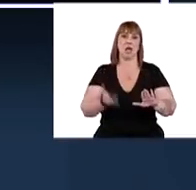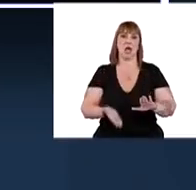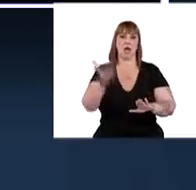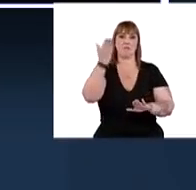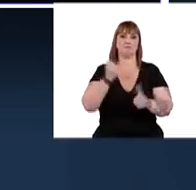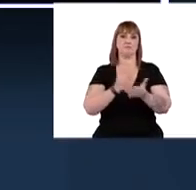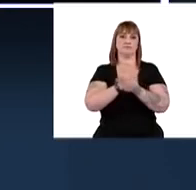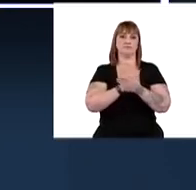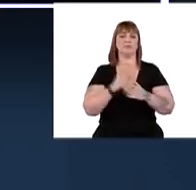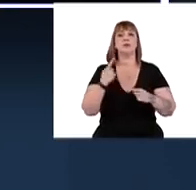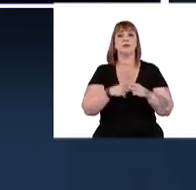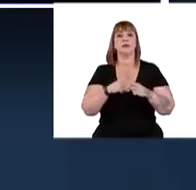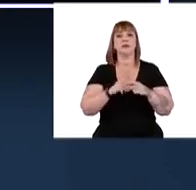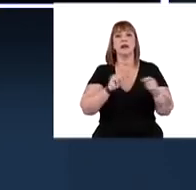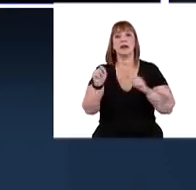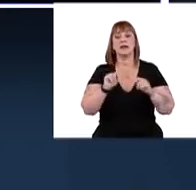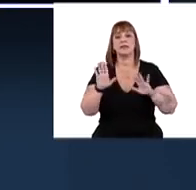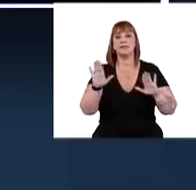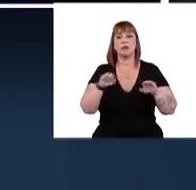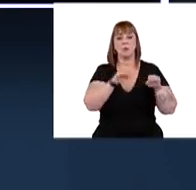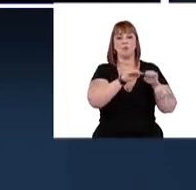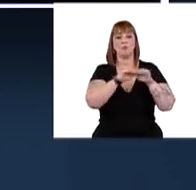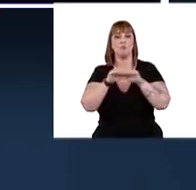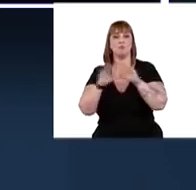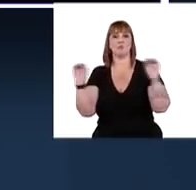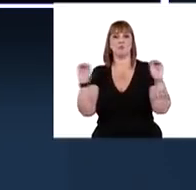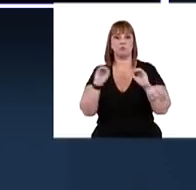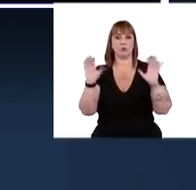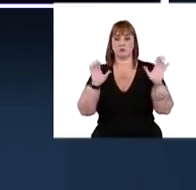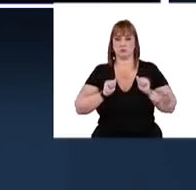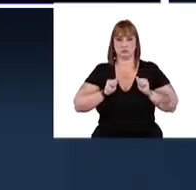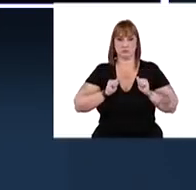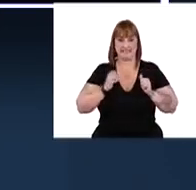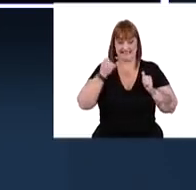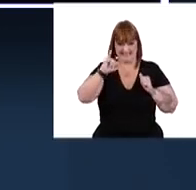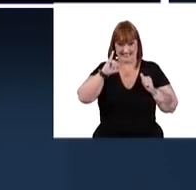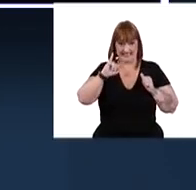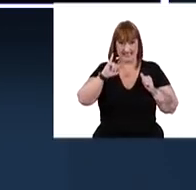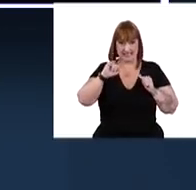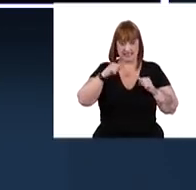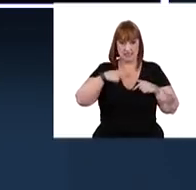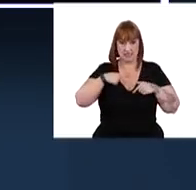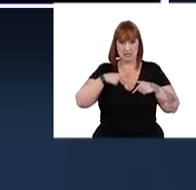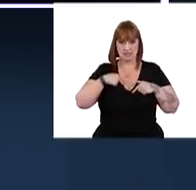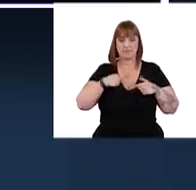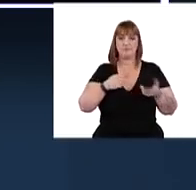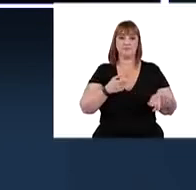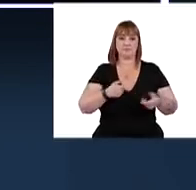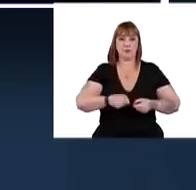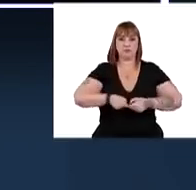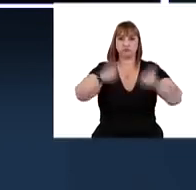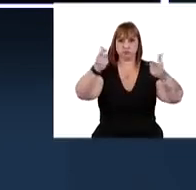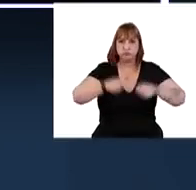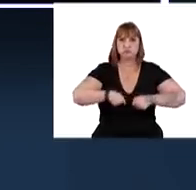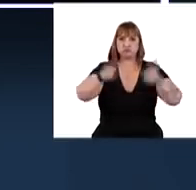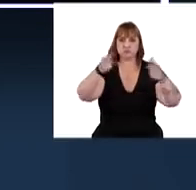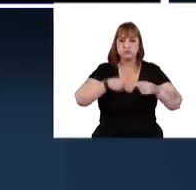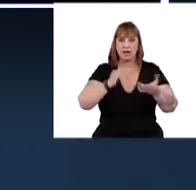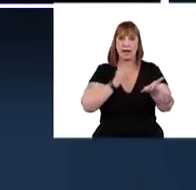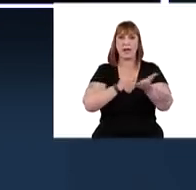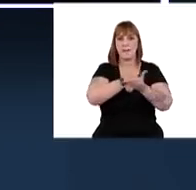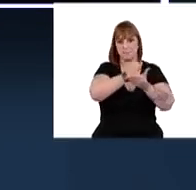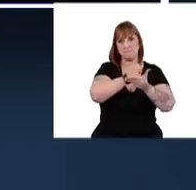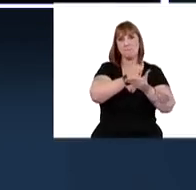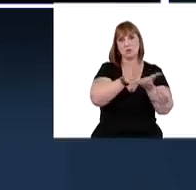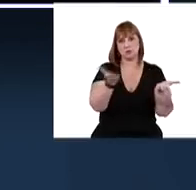na economia nada é neutro. Se eu exagero o remédio do imposto, que é necessário, porque